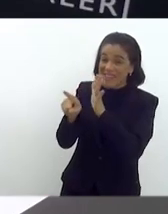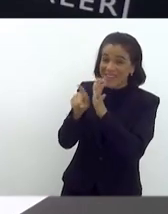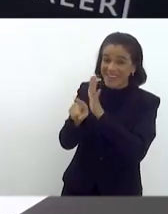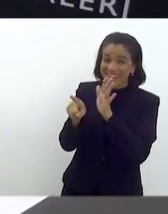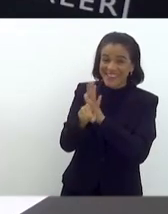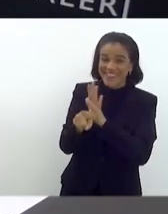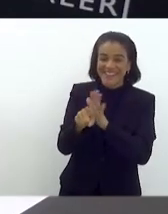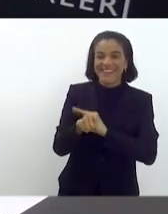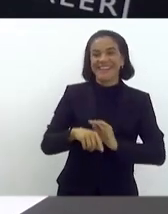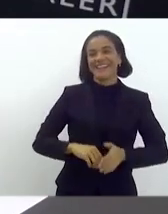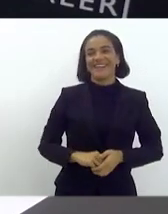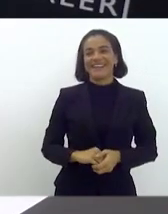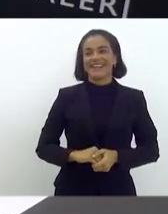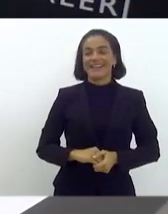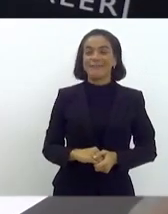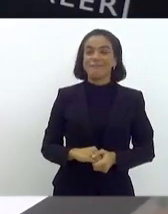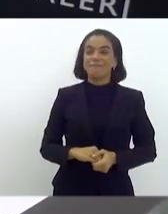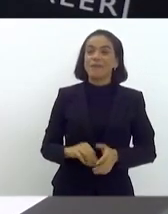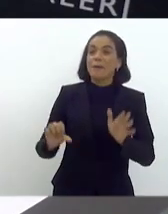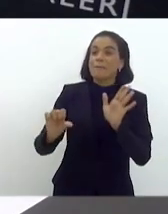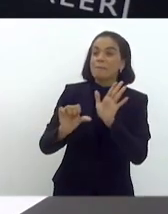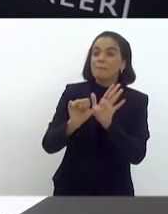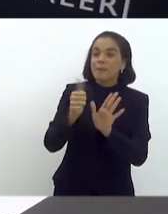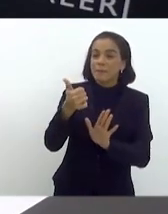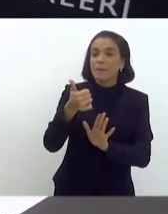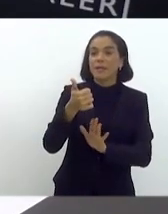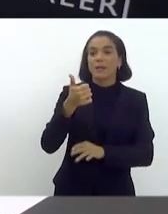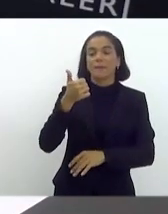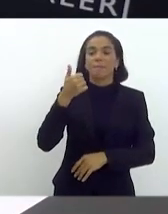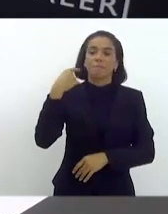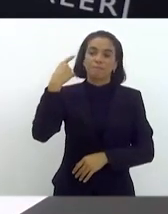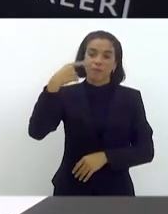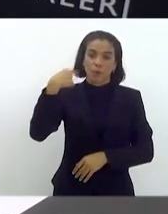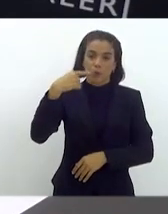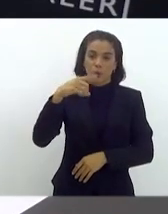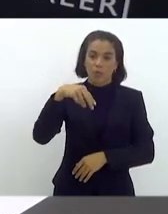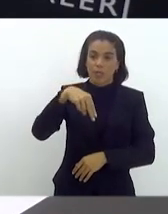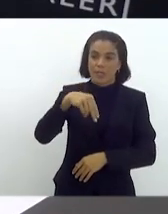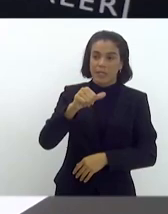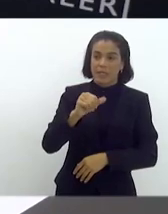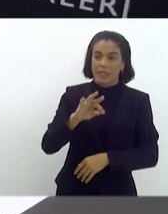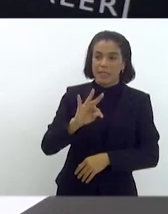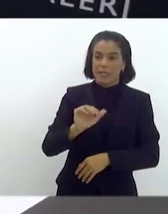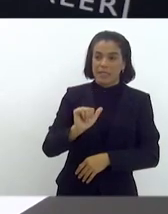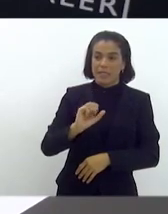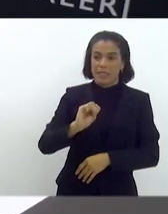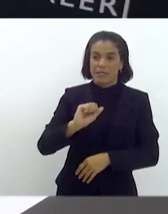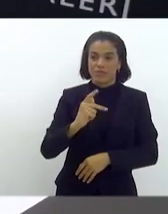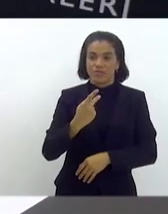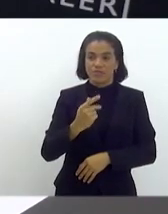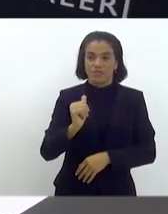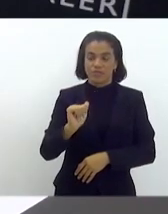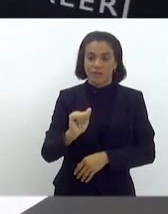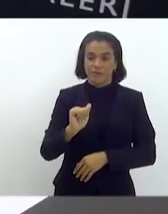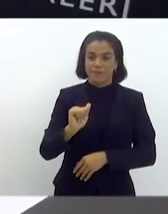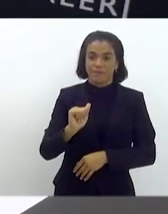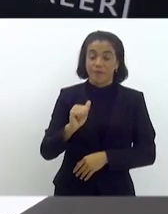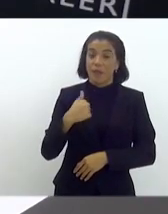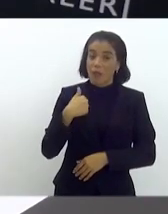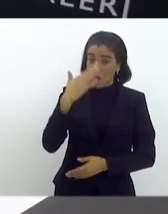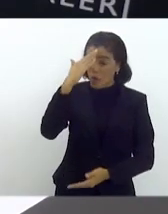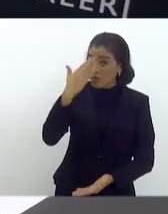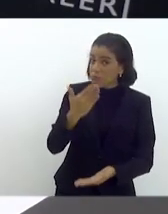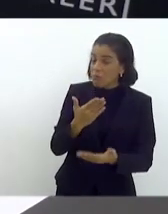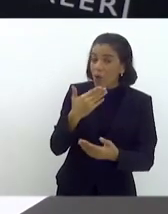mas vamos lá primeiro para Doutora Natasha eu confesso que fiquei muito